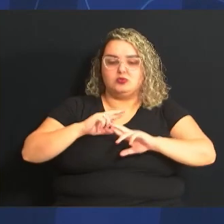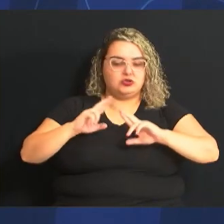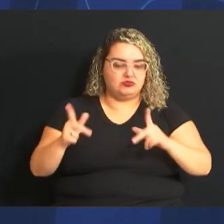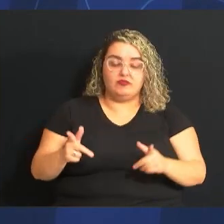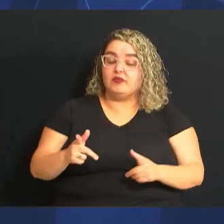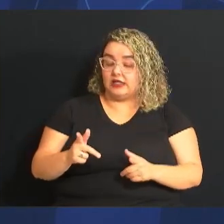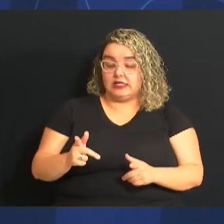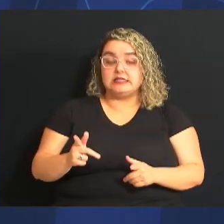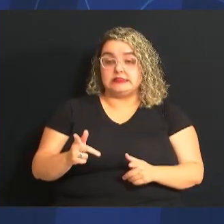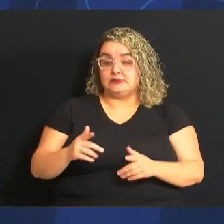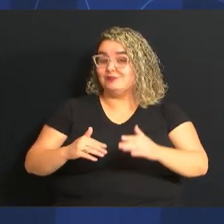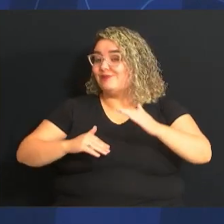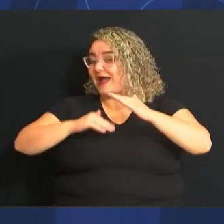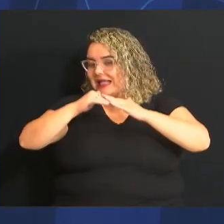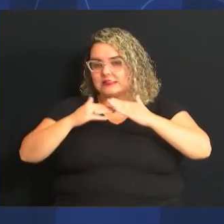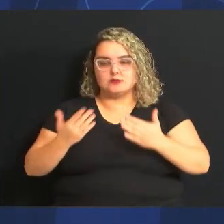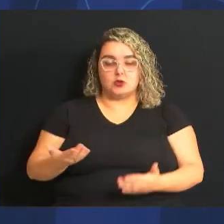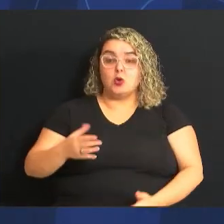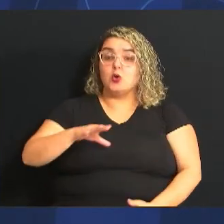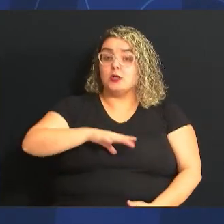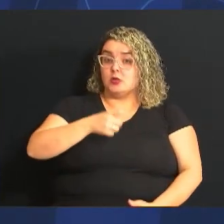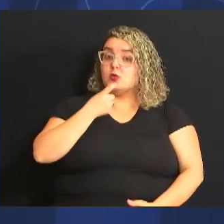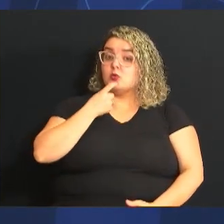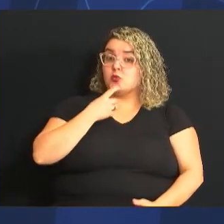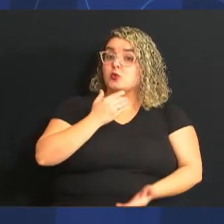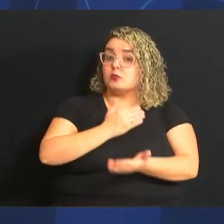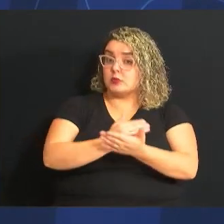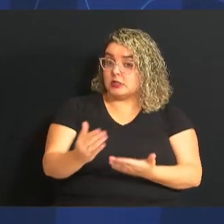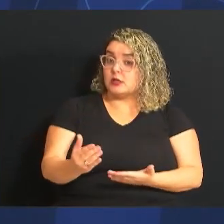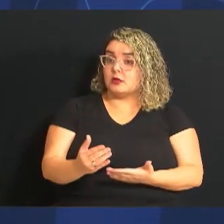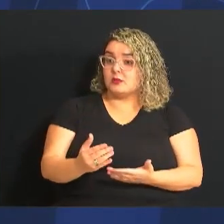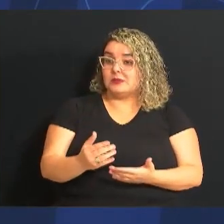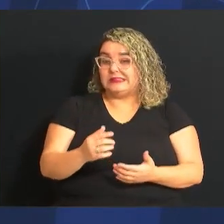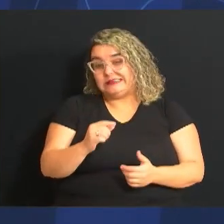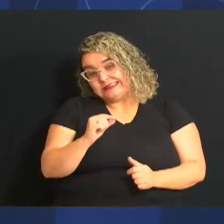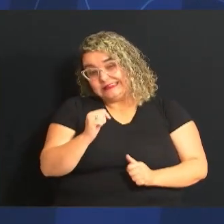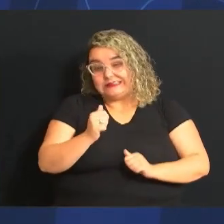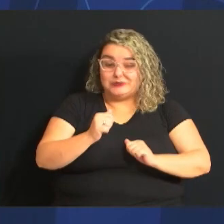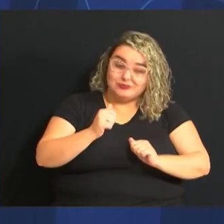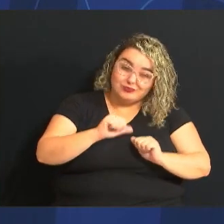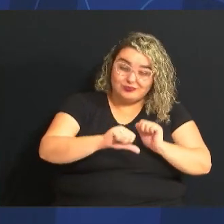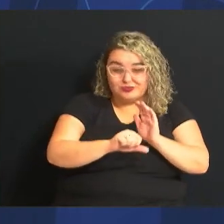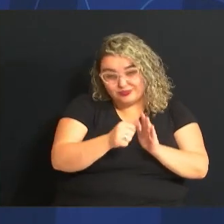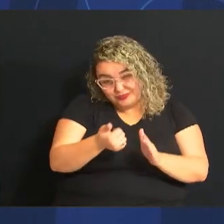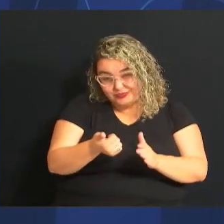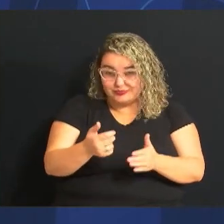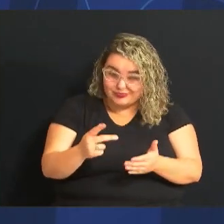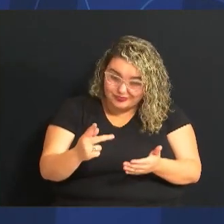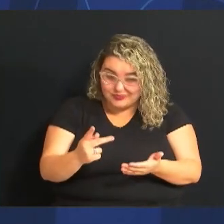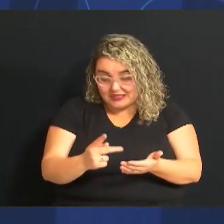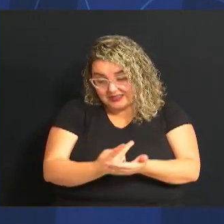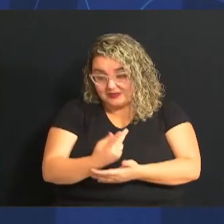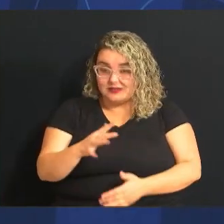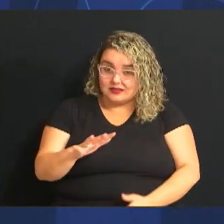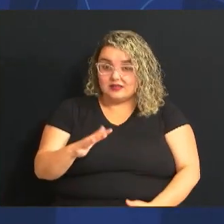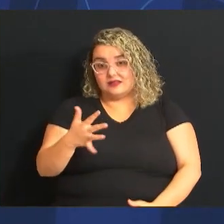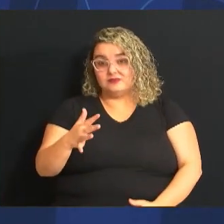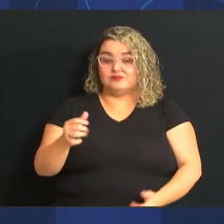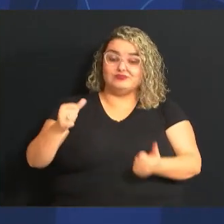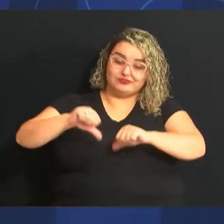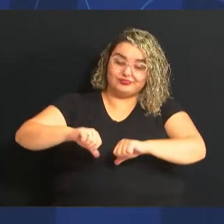TV Câmara Campinas todas as discussões. Exatamente, então a 37ª reunião ordinária ao vivo a